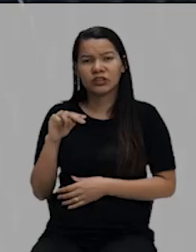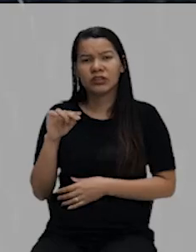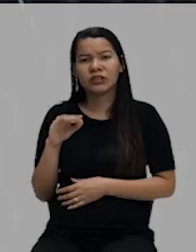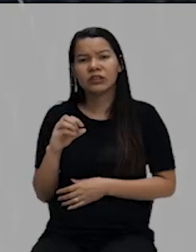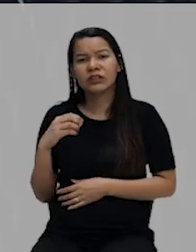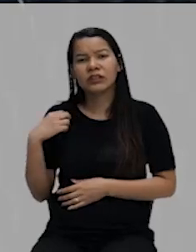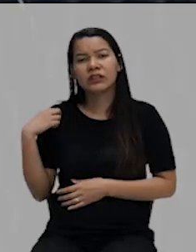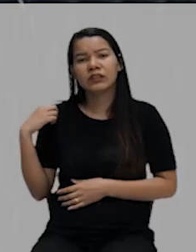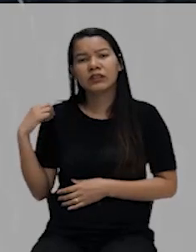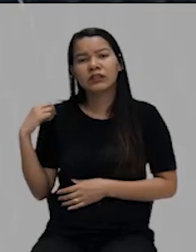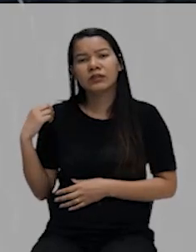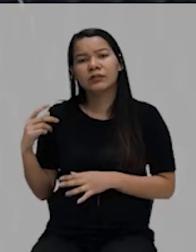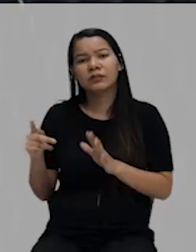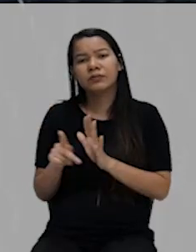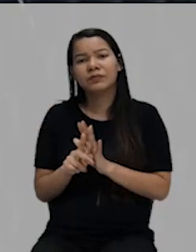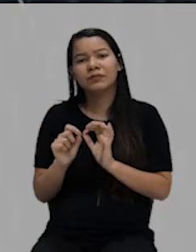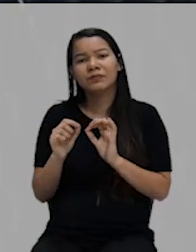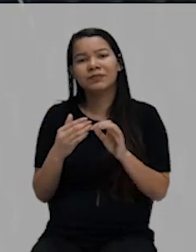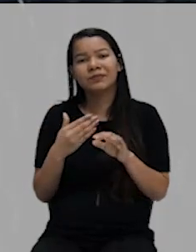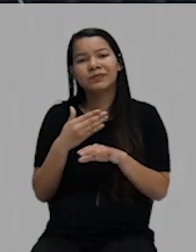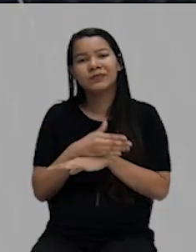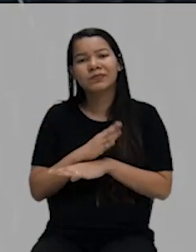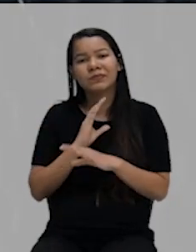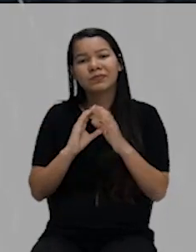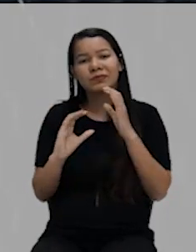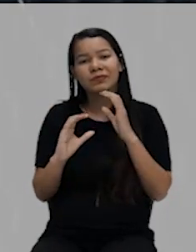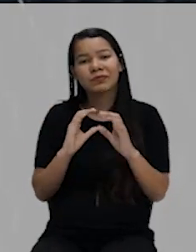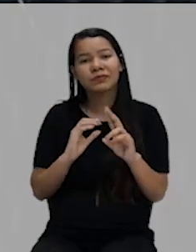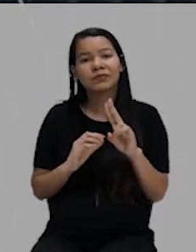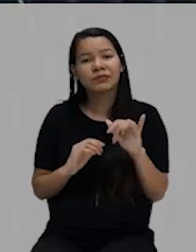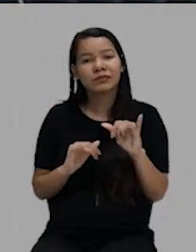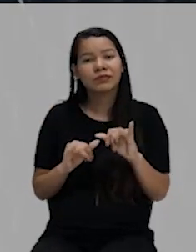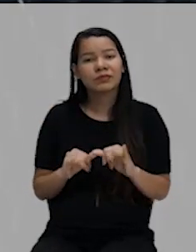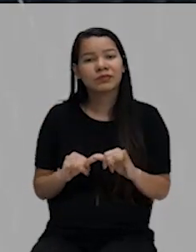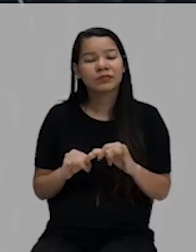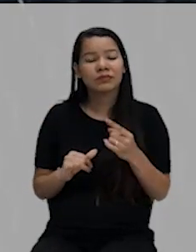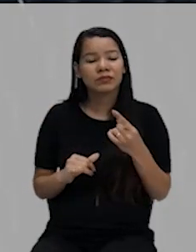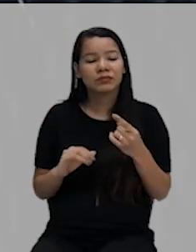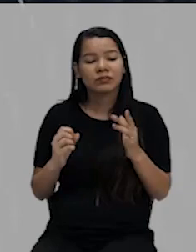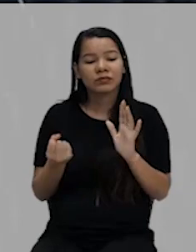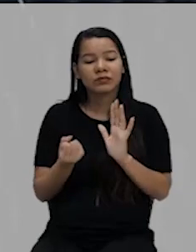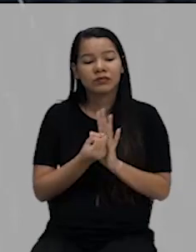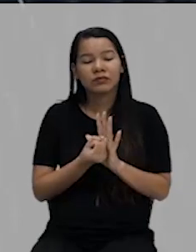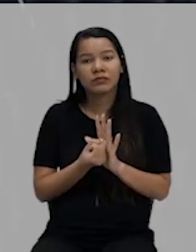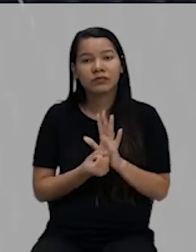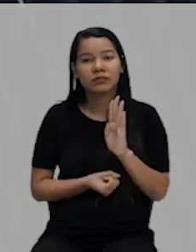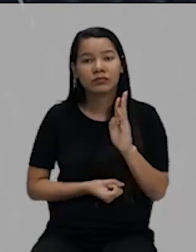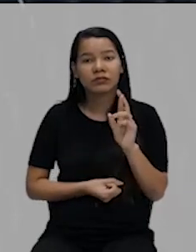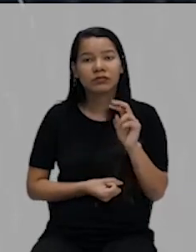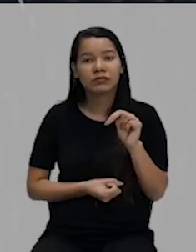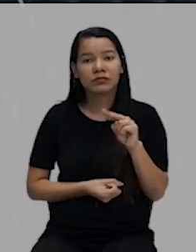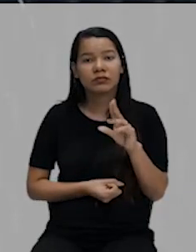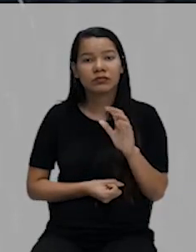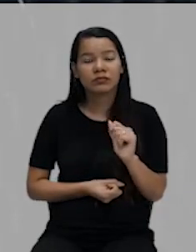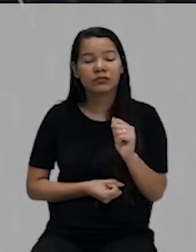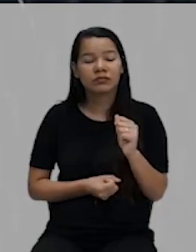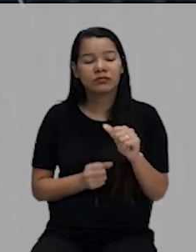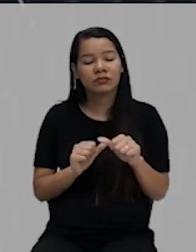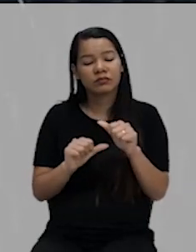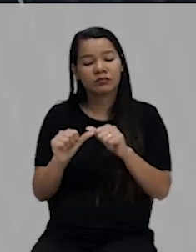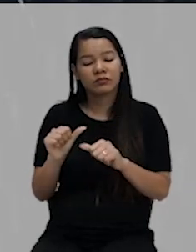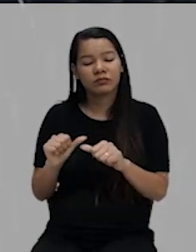Permitir que esse jeans entre em contato com água sanitária, vai ficar uma mancha branca, certo? Uma mudança de